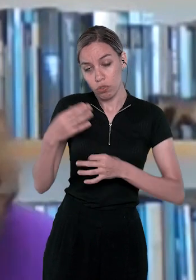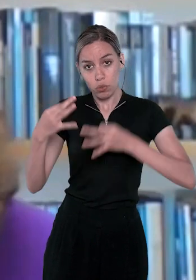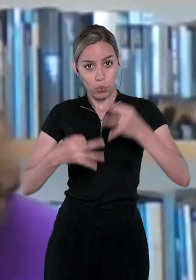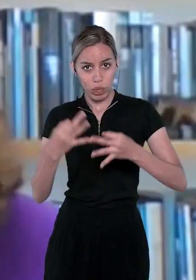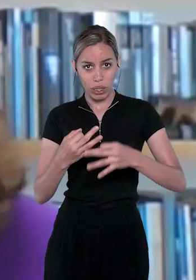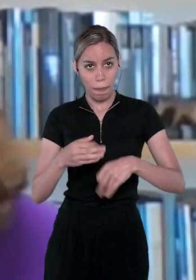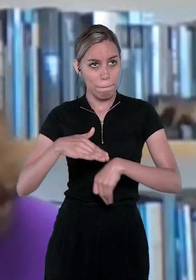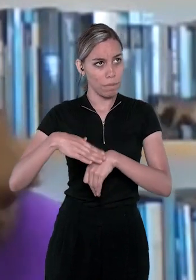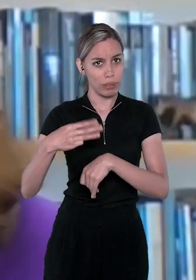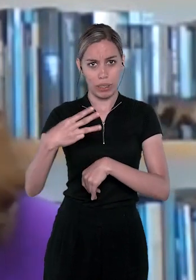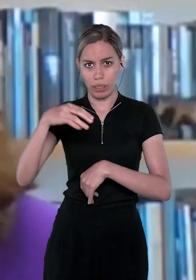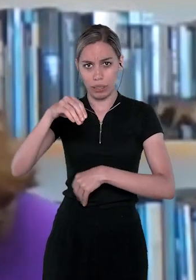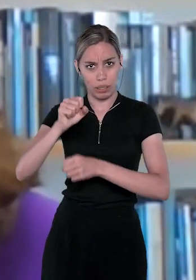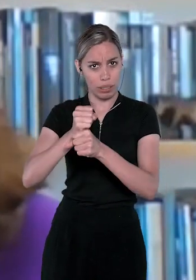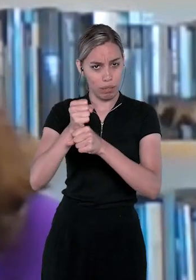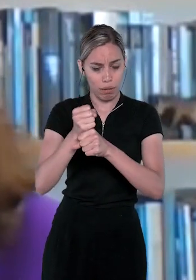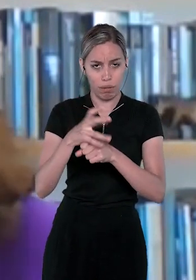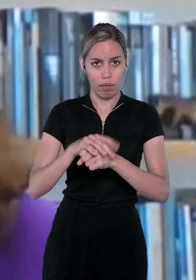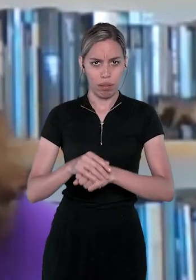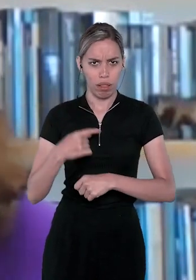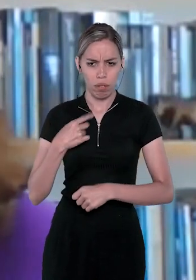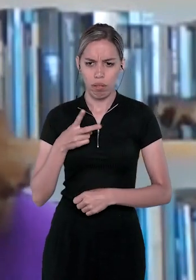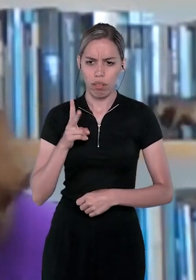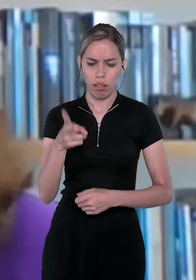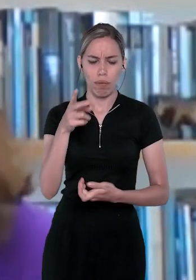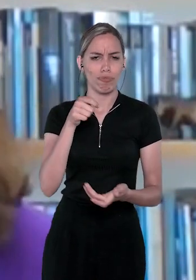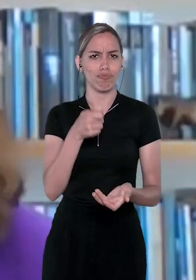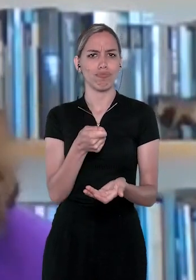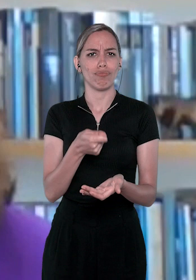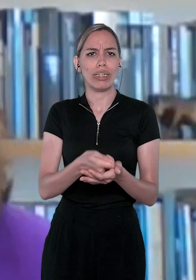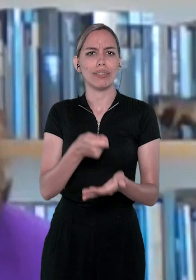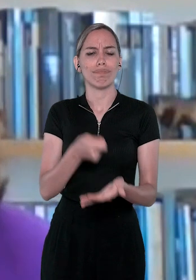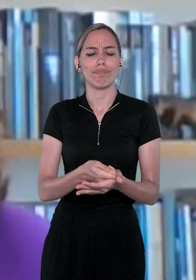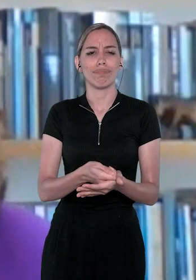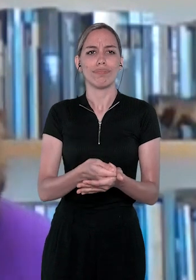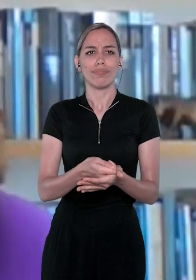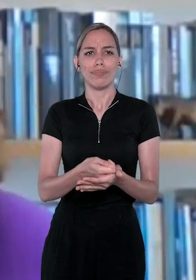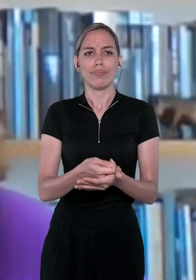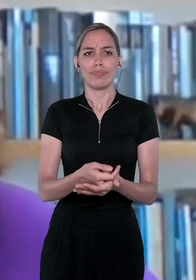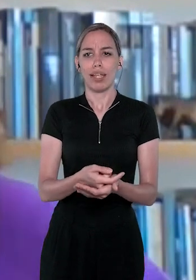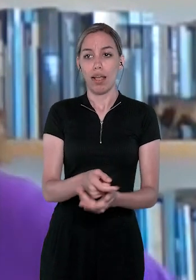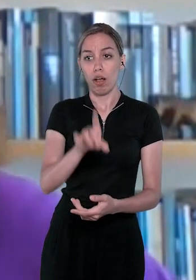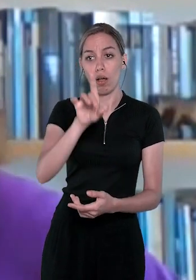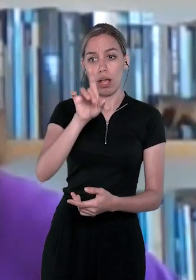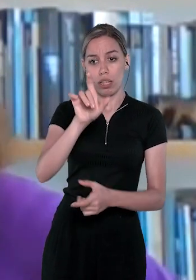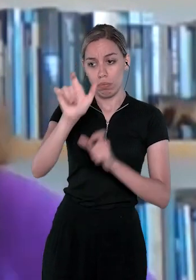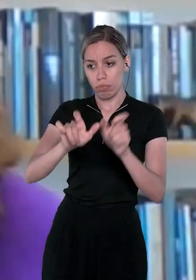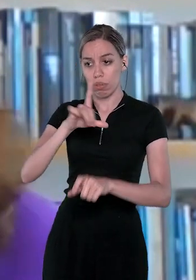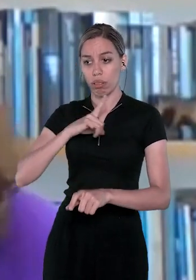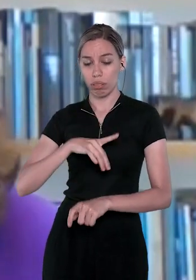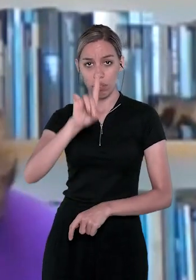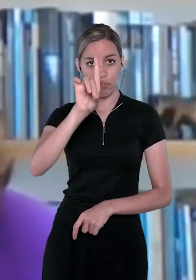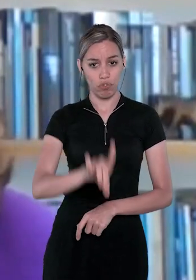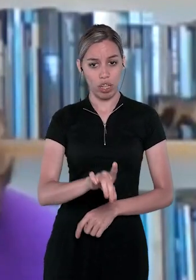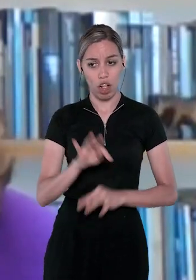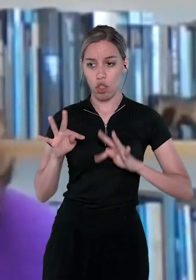anos, e eu sempre defendi com muita veemência o Estado democrático de direito como panaceia para